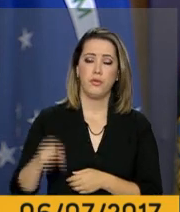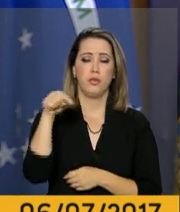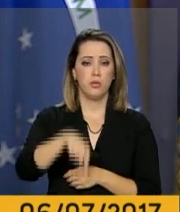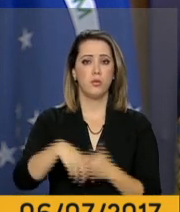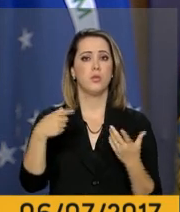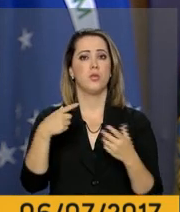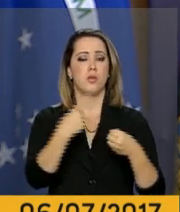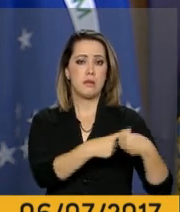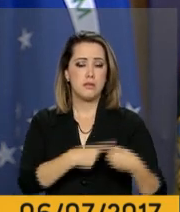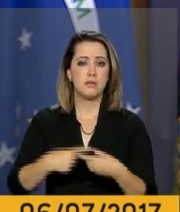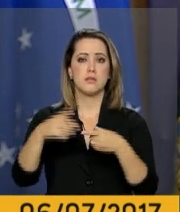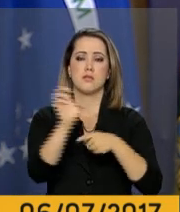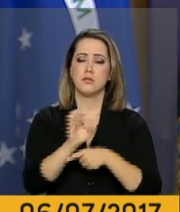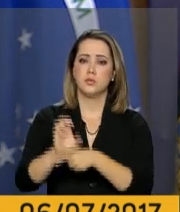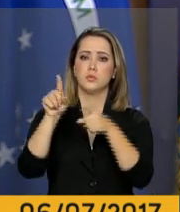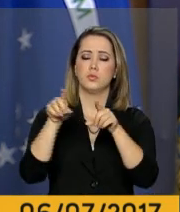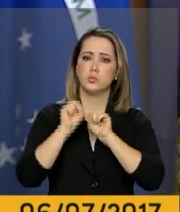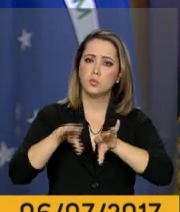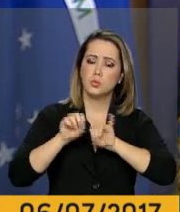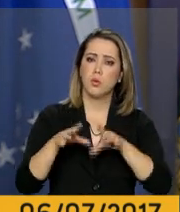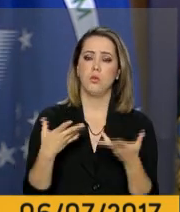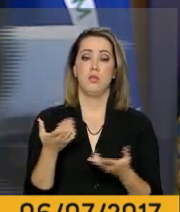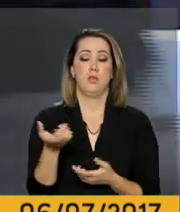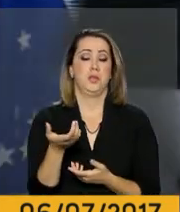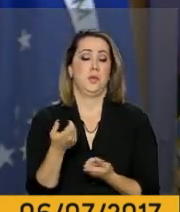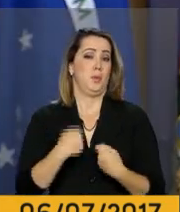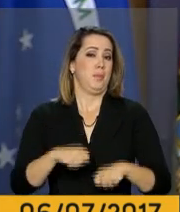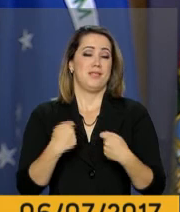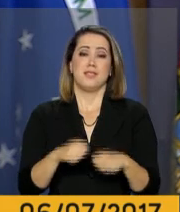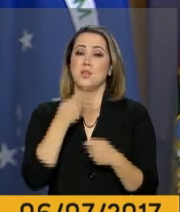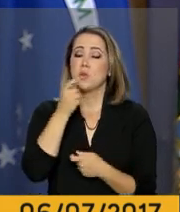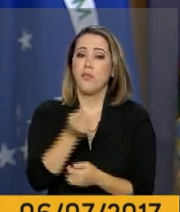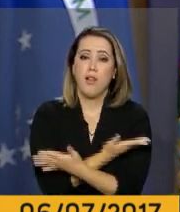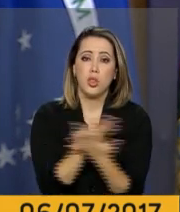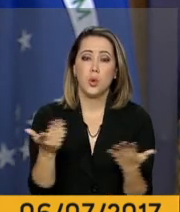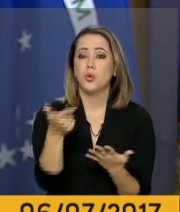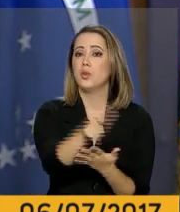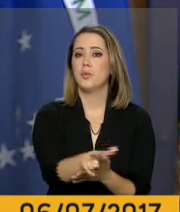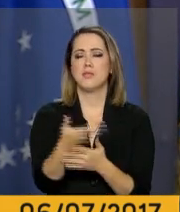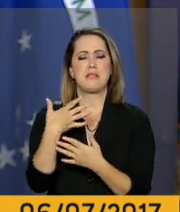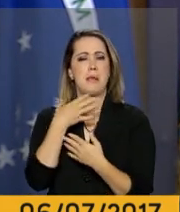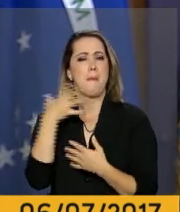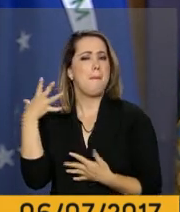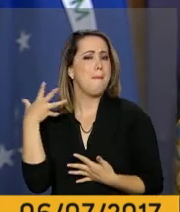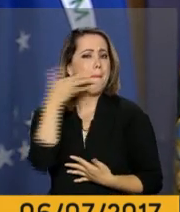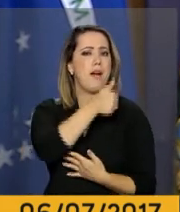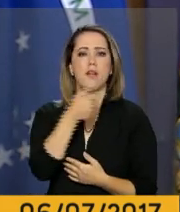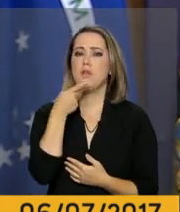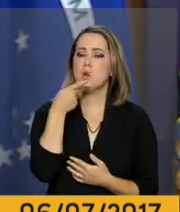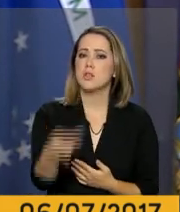da área educacional eu não preciso dizer aqui a todos depois desta belíssima exposição